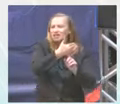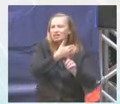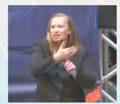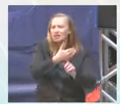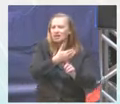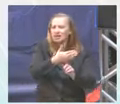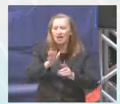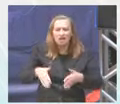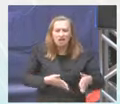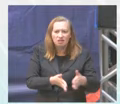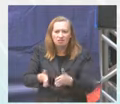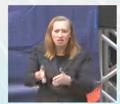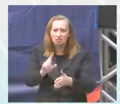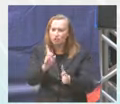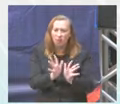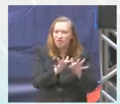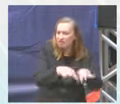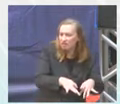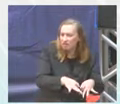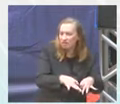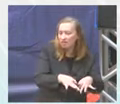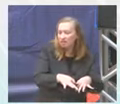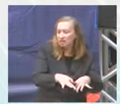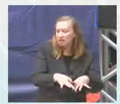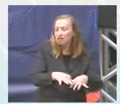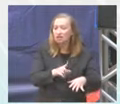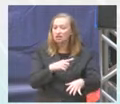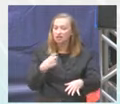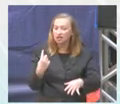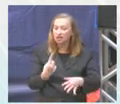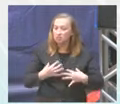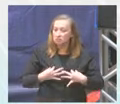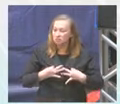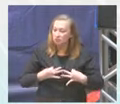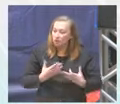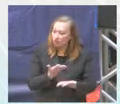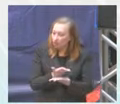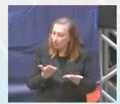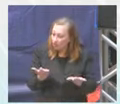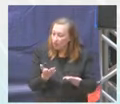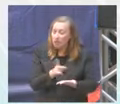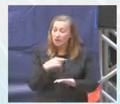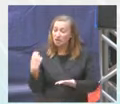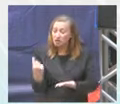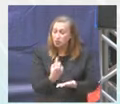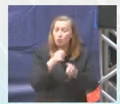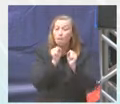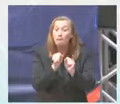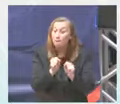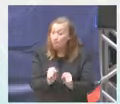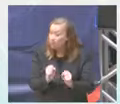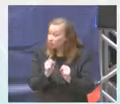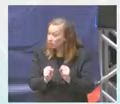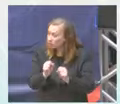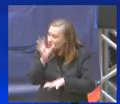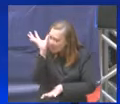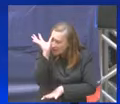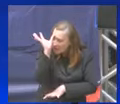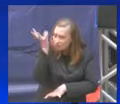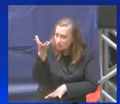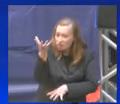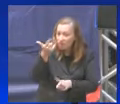meio, não é fim. Ela está à nossa disposição para que nós possamos